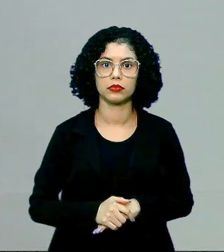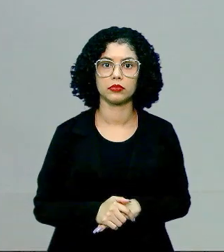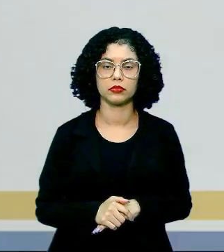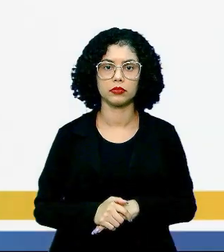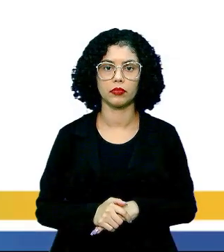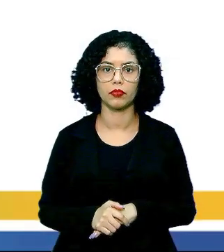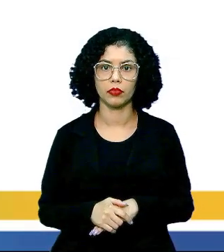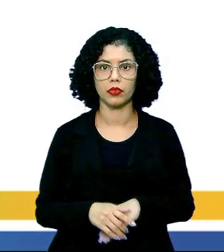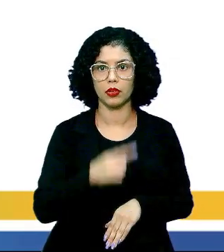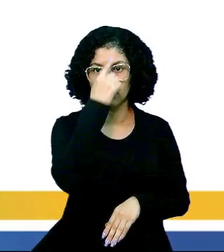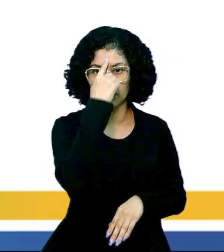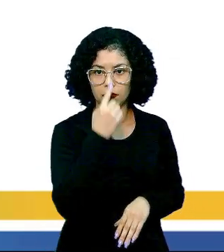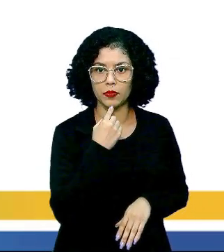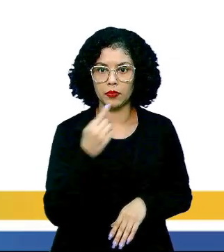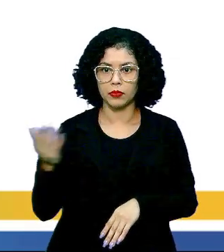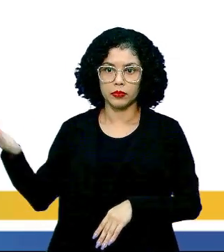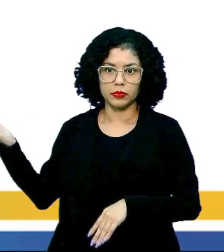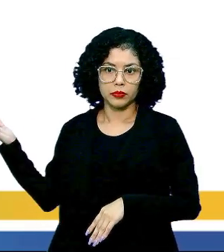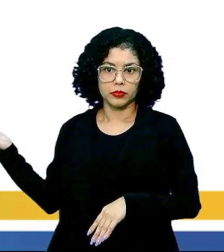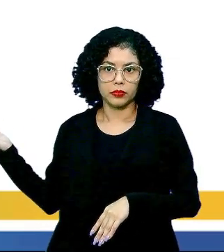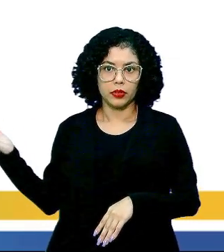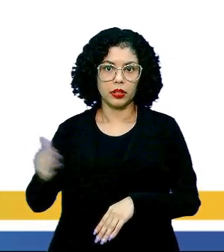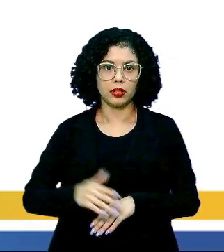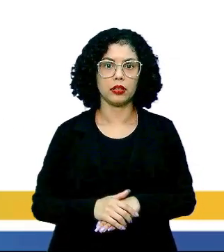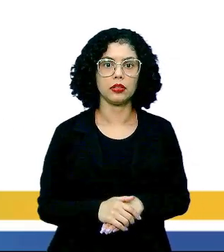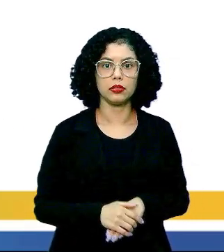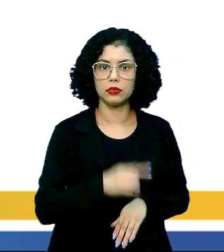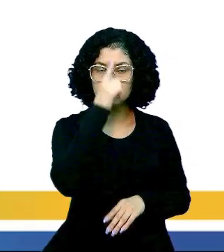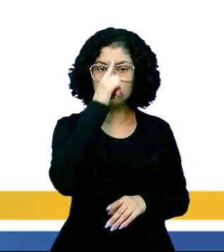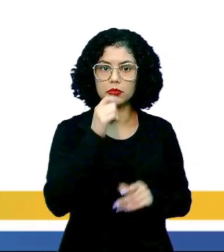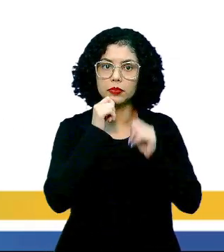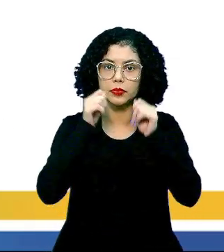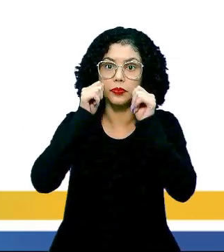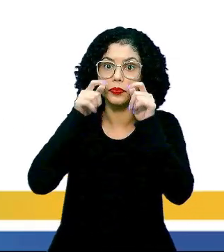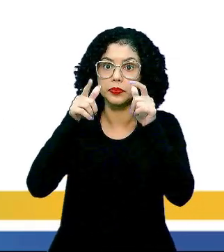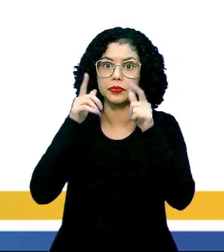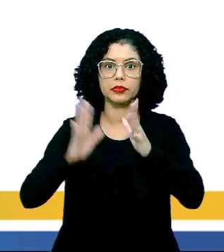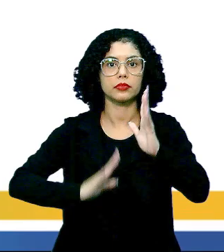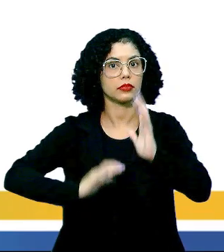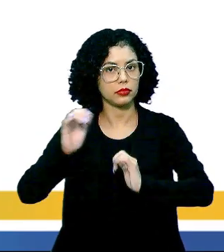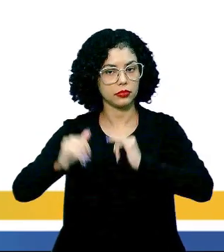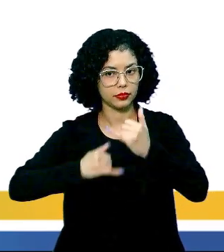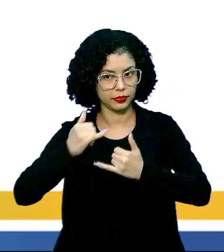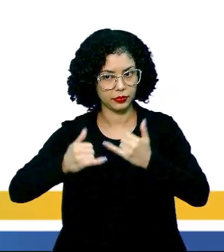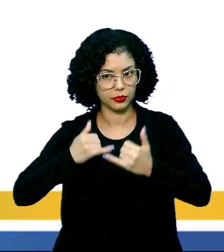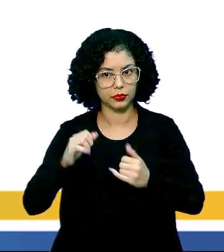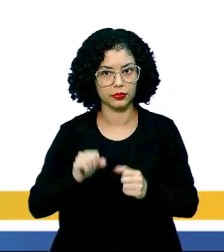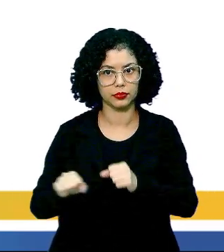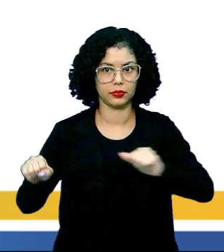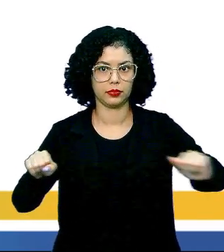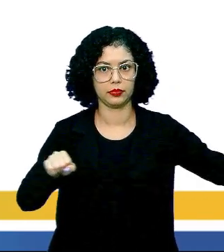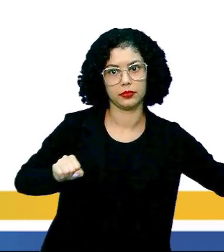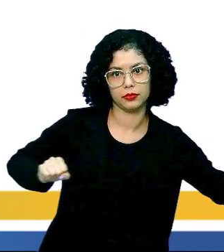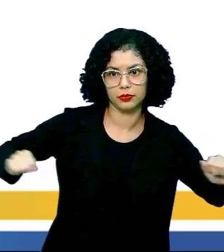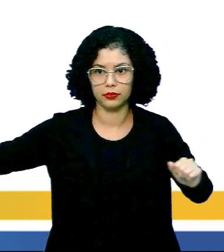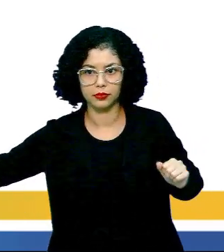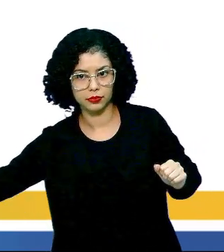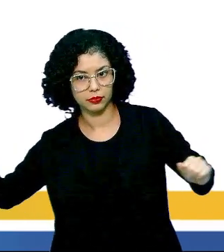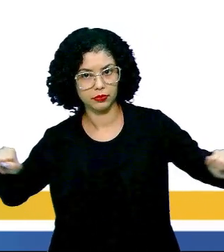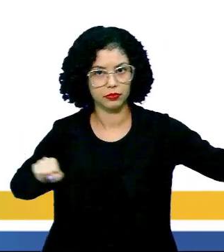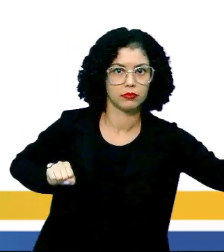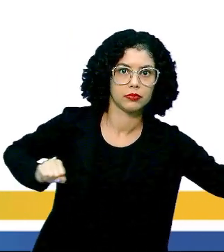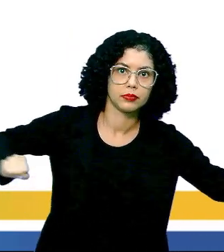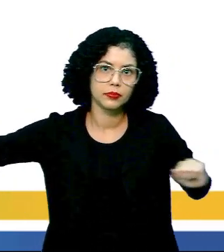sociais. Eu tenho uma imagem, prestem bem atenção, chega a ser até uma brincadeira, né? O cabo de